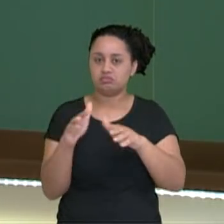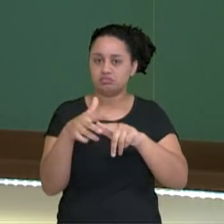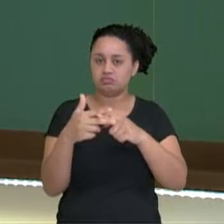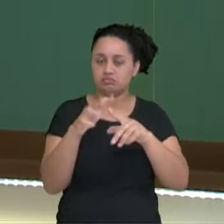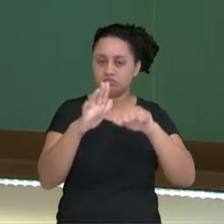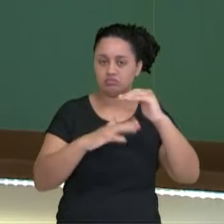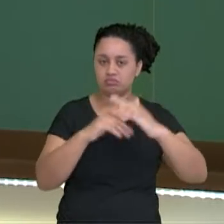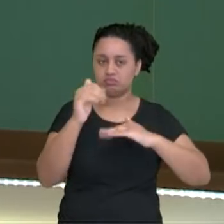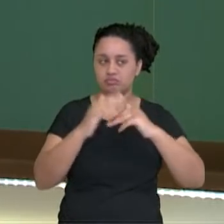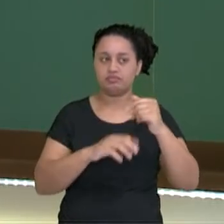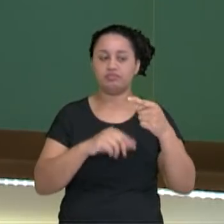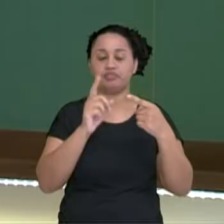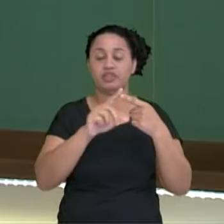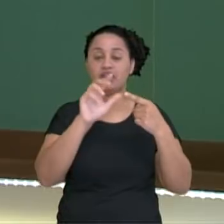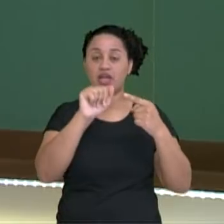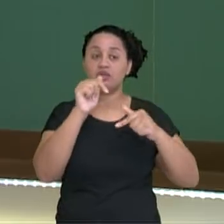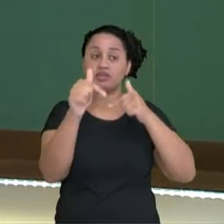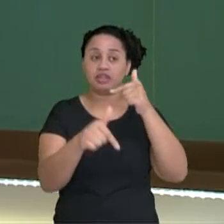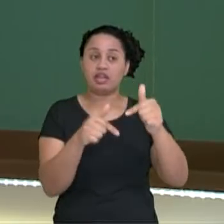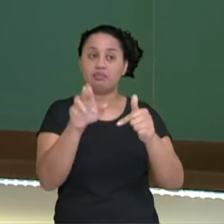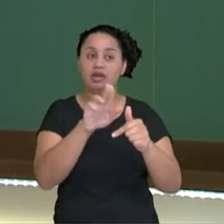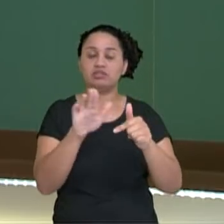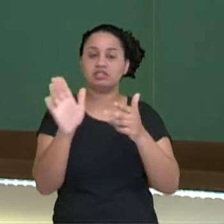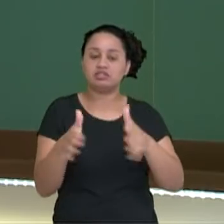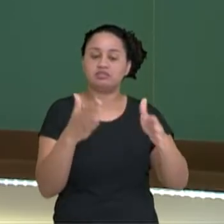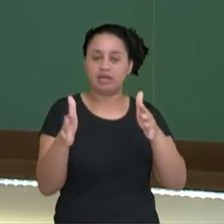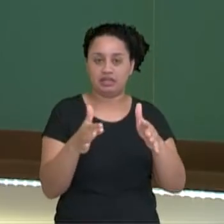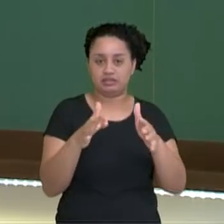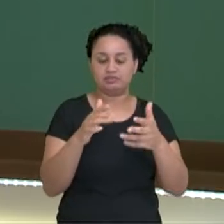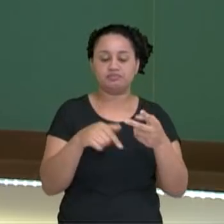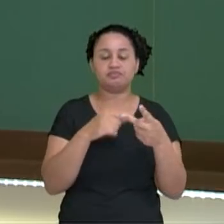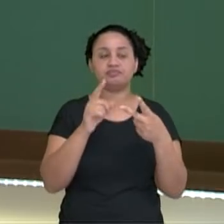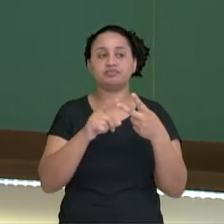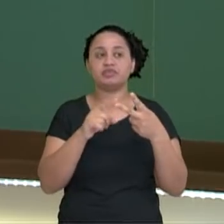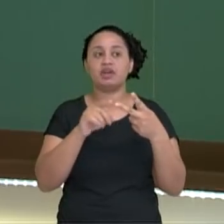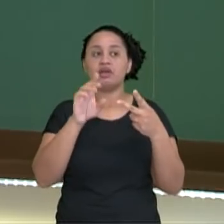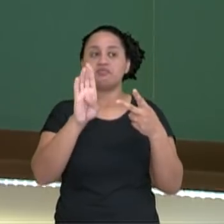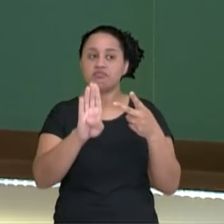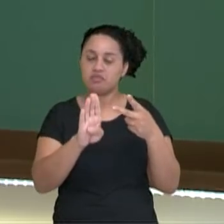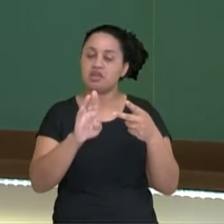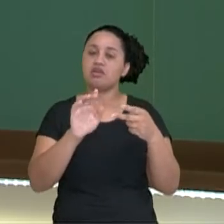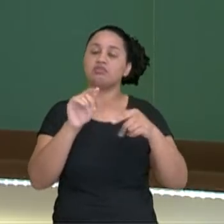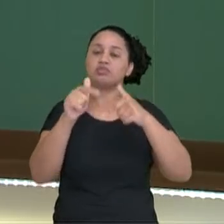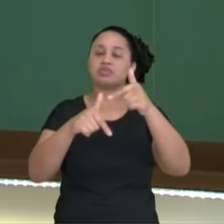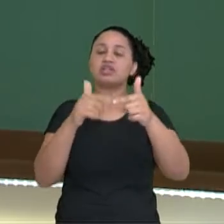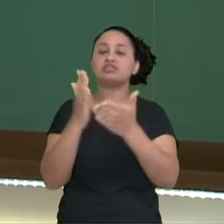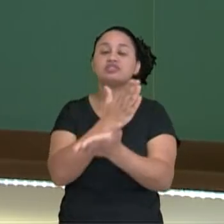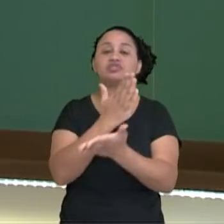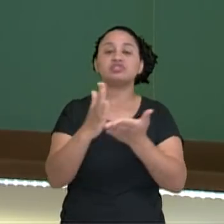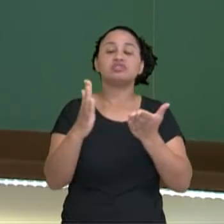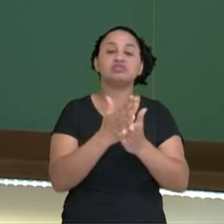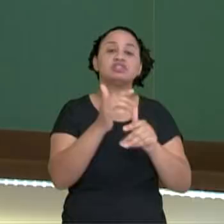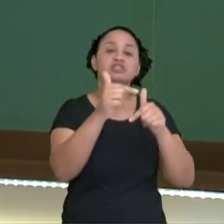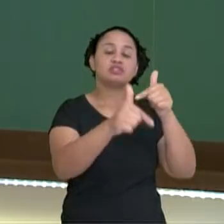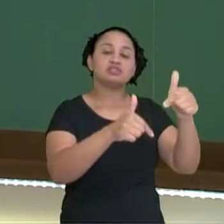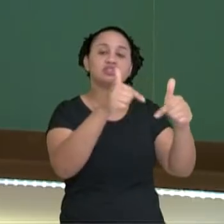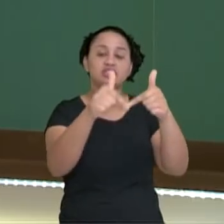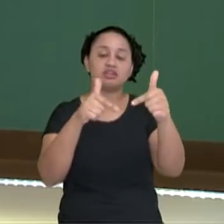o trabalho realizado com o uso de máquinas manuais. Letra B, o processo de divisão